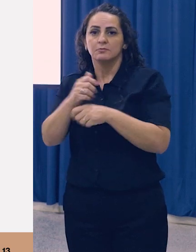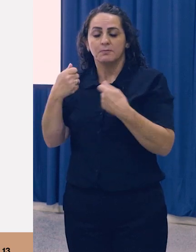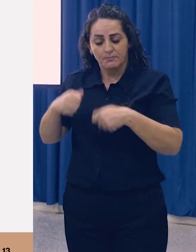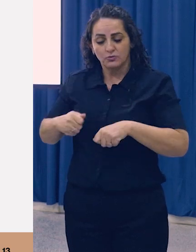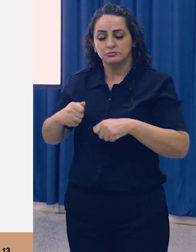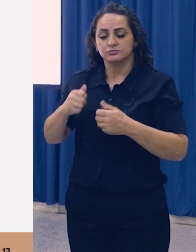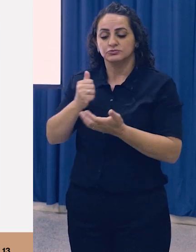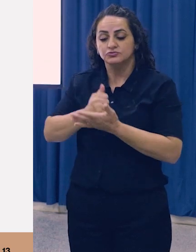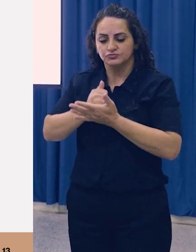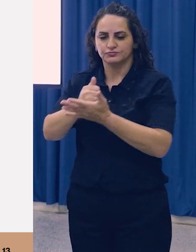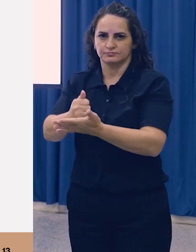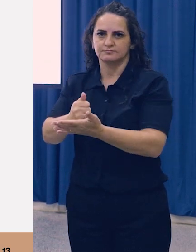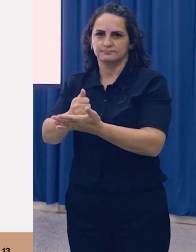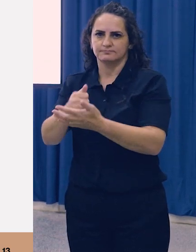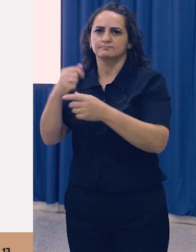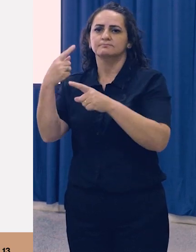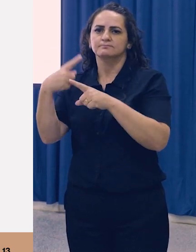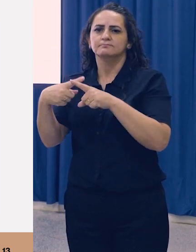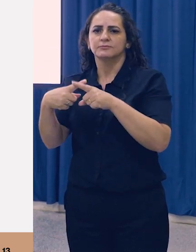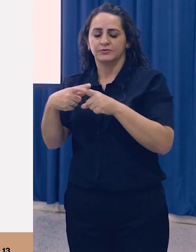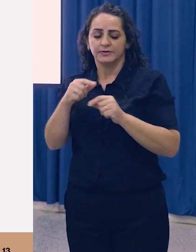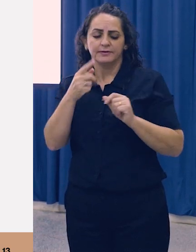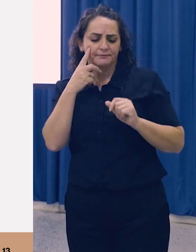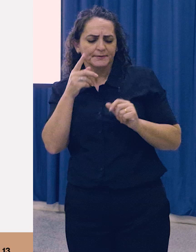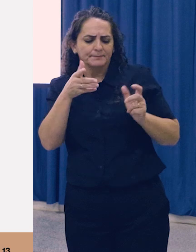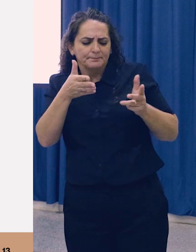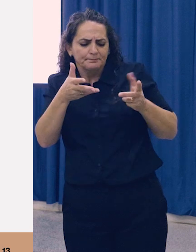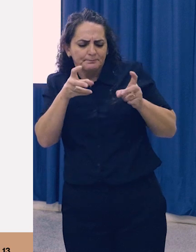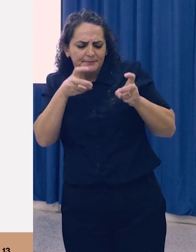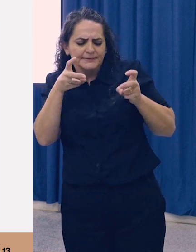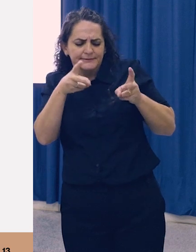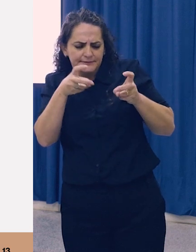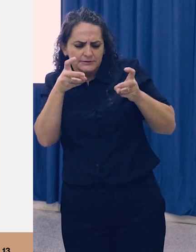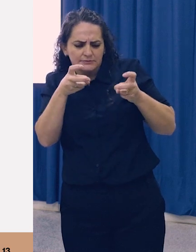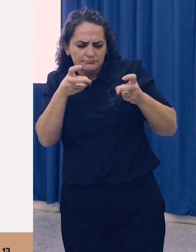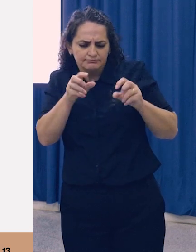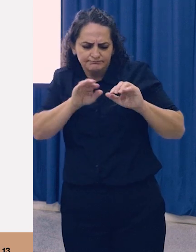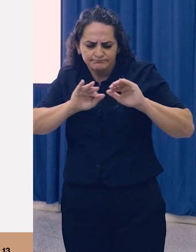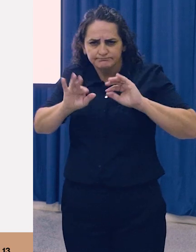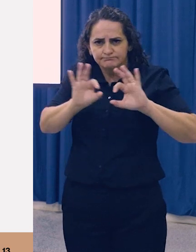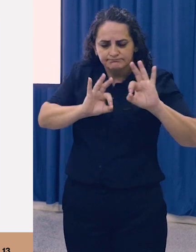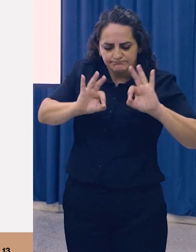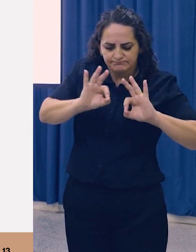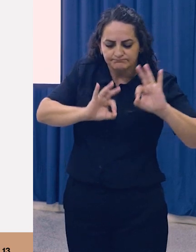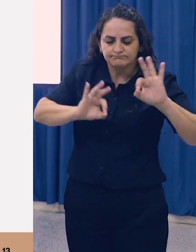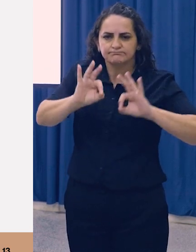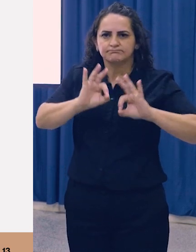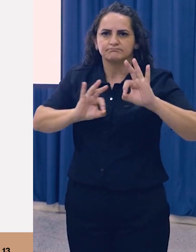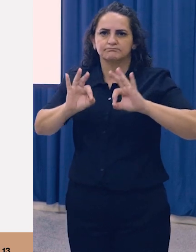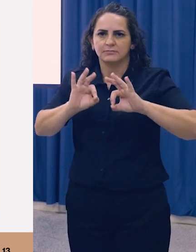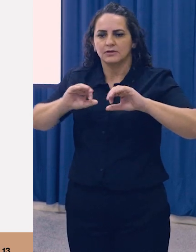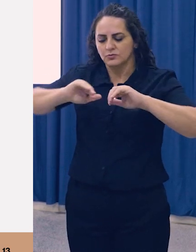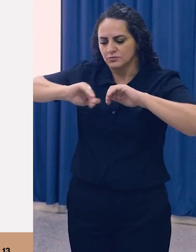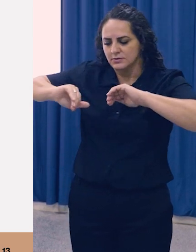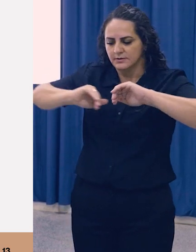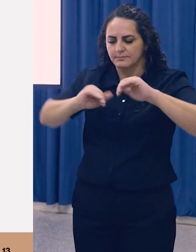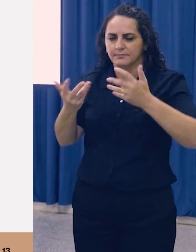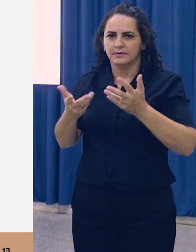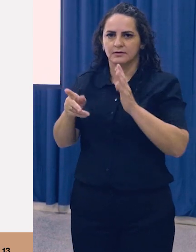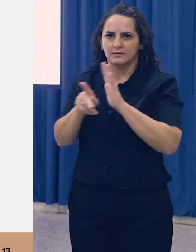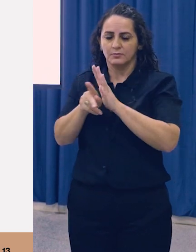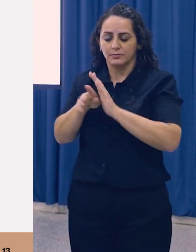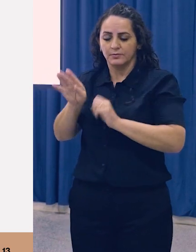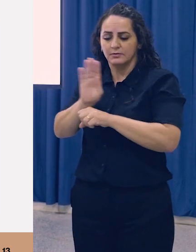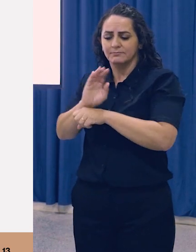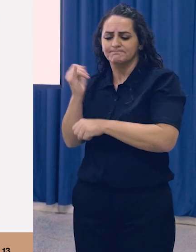obras para referência da criação da obra dele. Então, separar essas obras é muito importante,